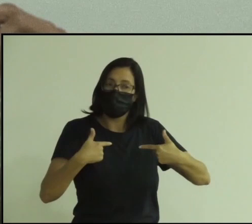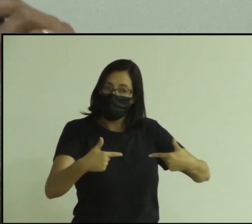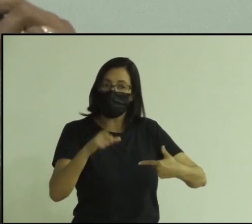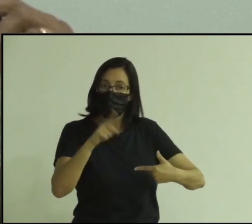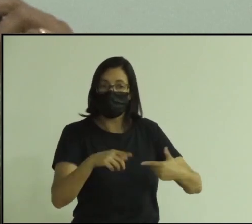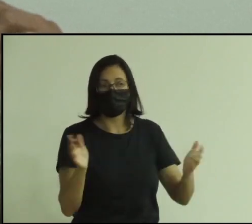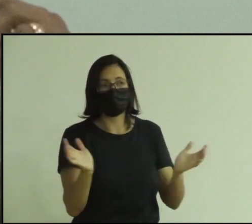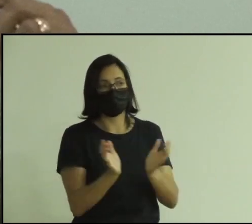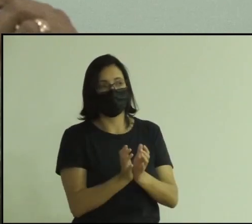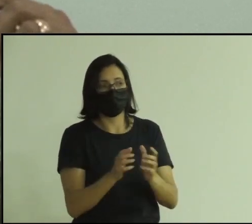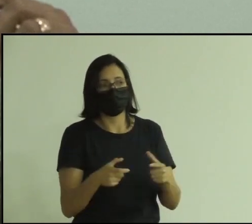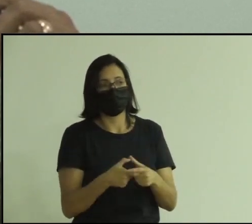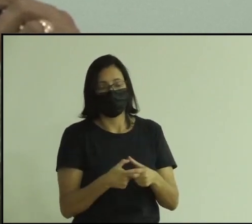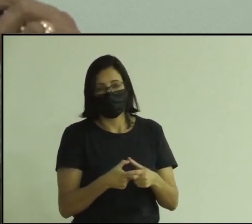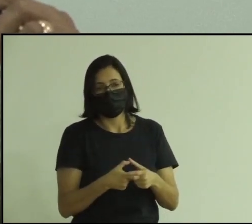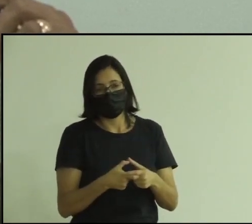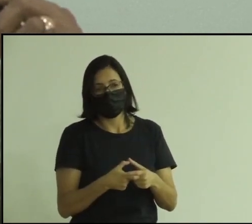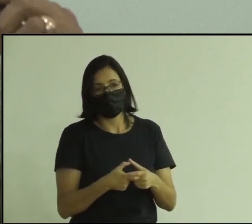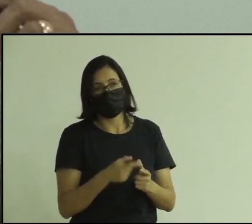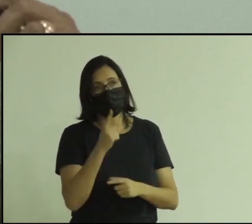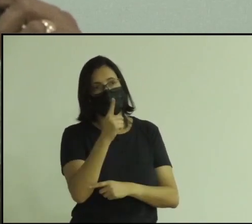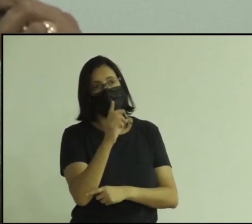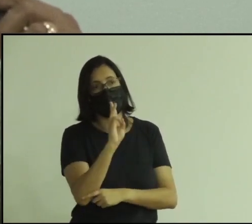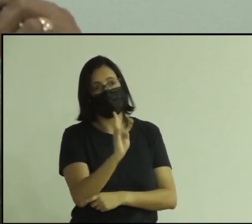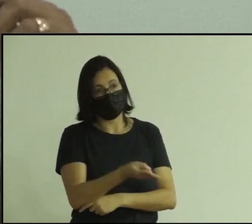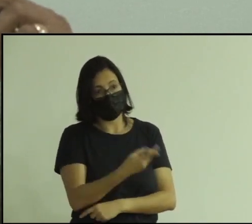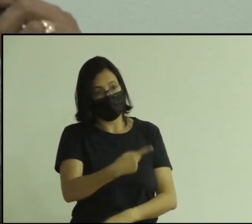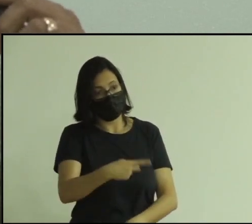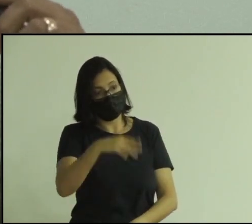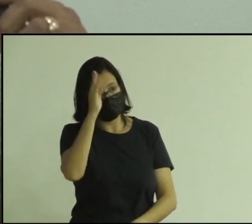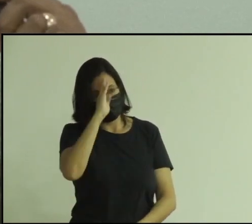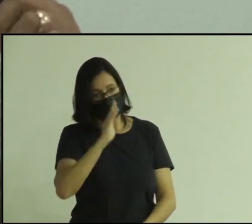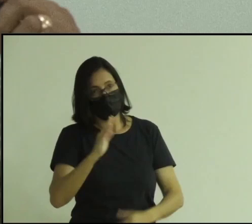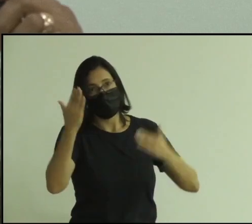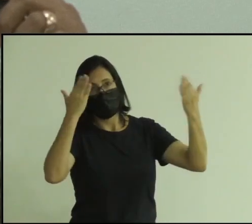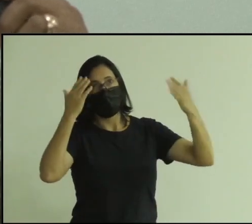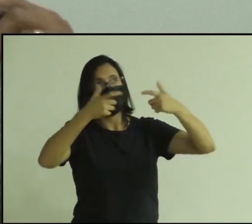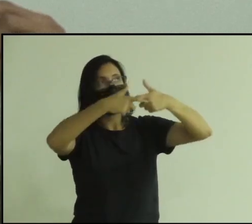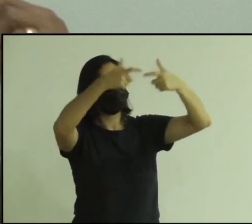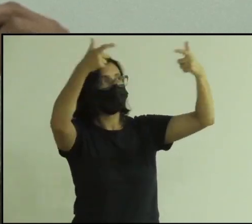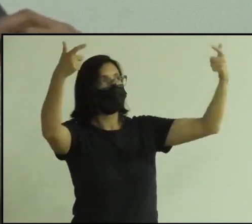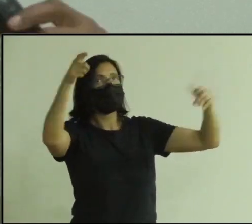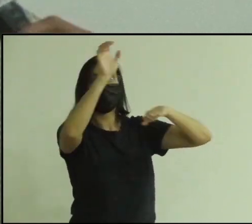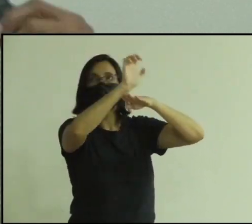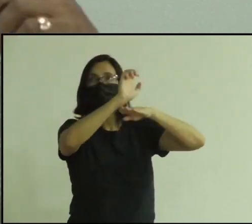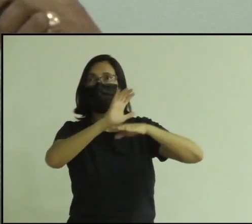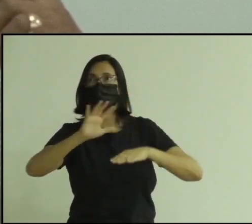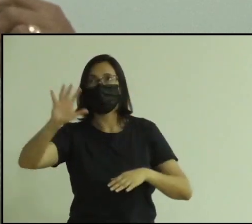Somos minorias, né? 1 milhão de ciganos para o Brasil não é nada, mas nós temos nossa própria